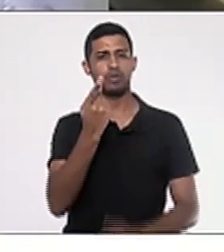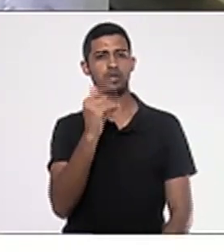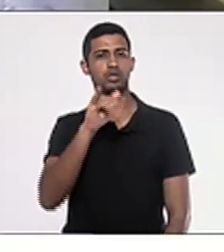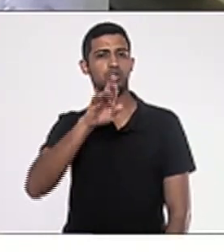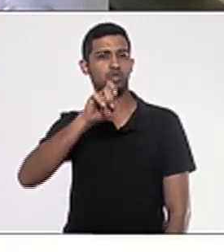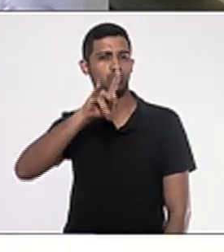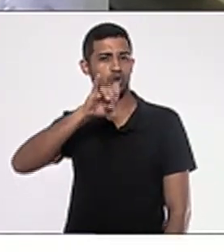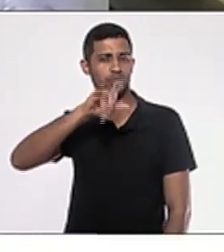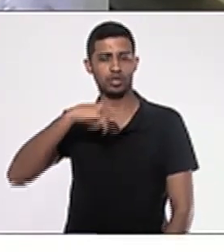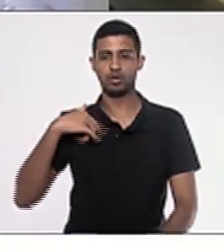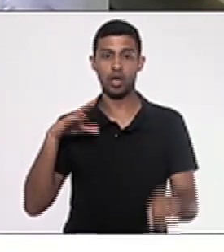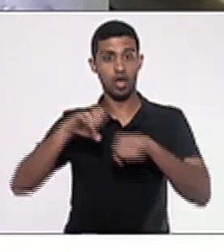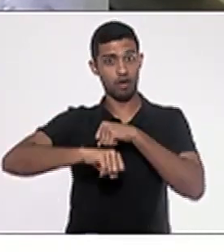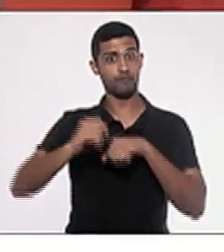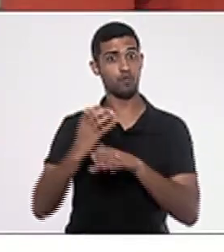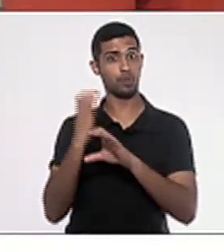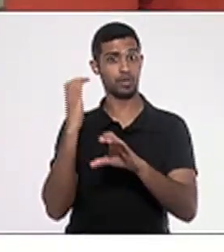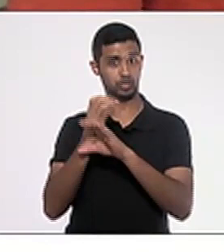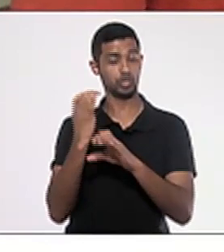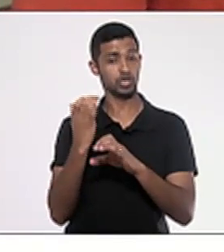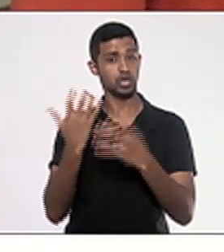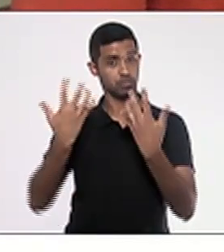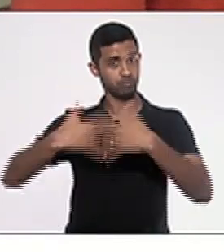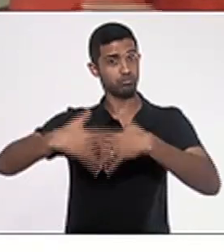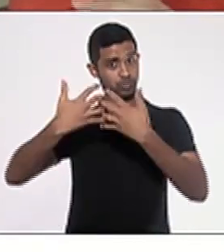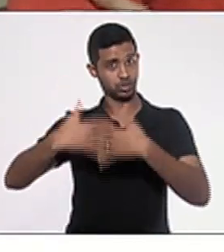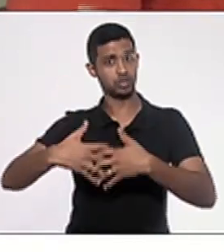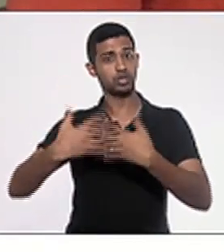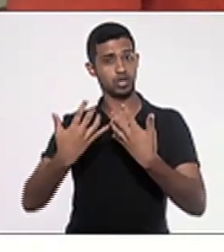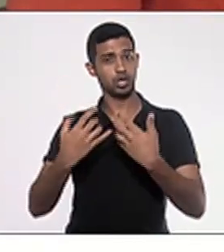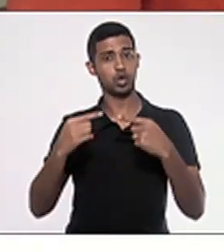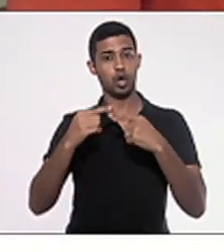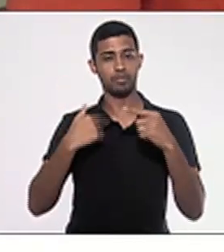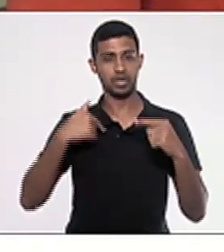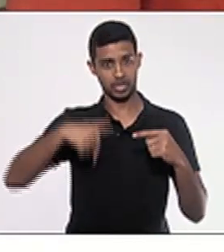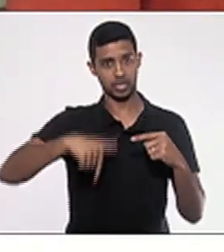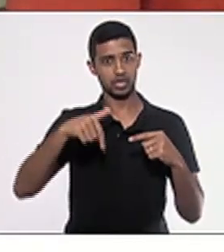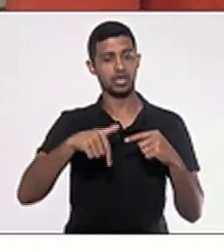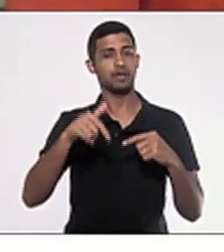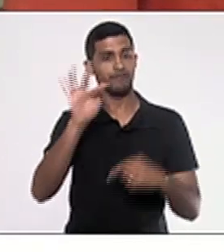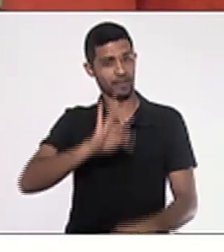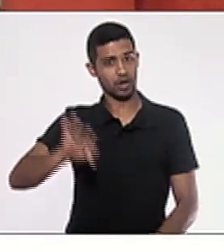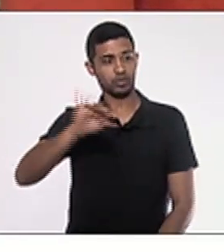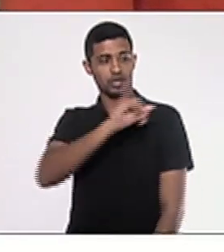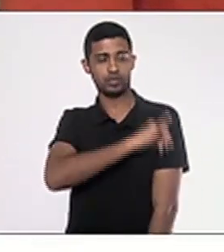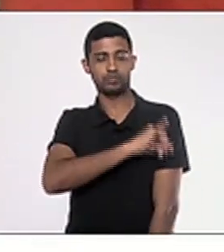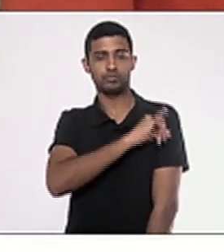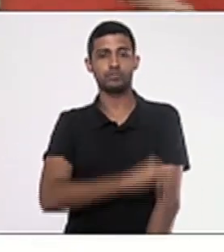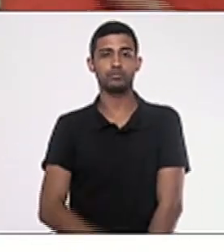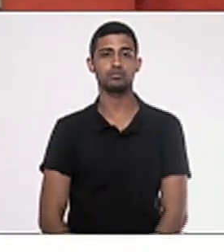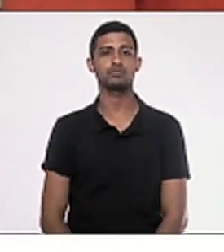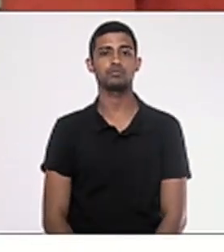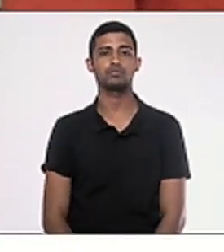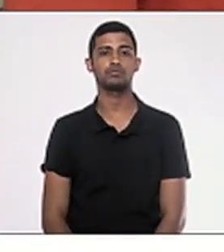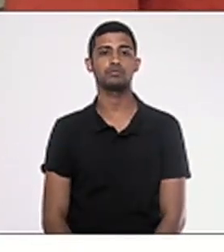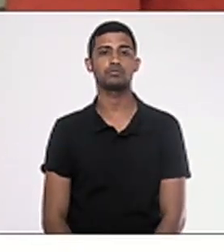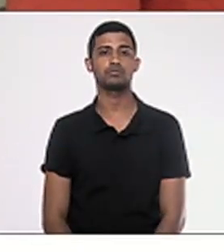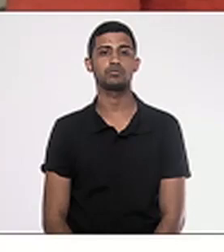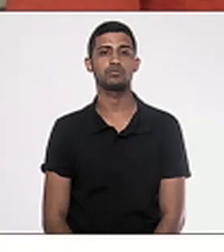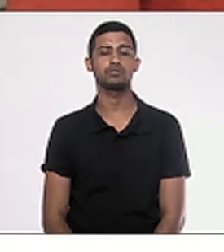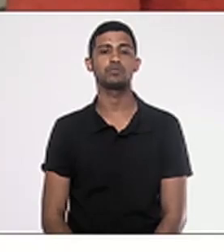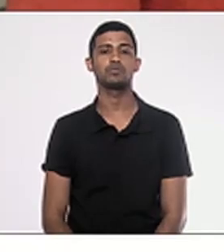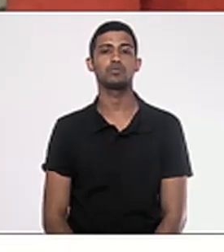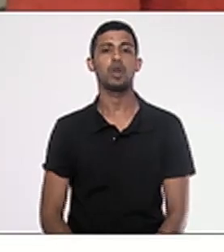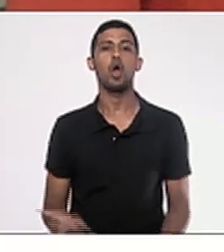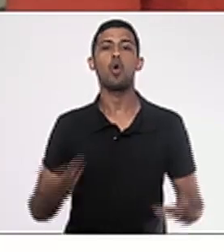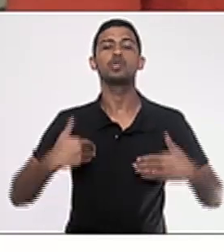Me formei engenheiro mecânico pela Universidade do Estado do Rio de Janeiro, tá? E hoje estou à frente